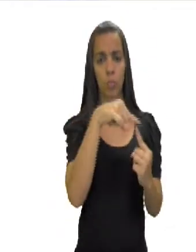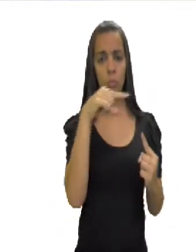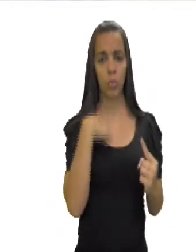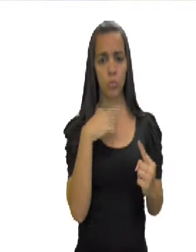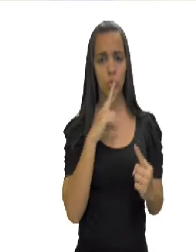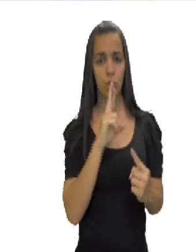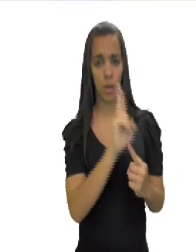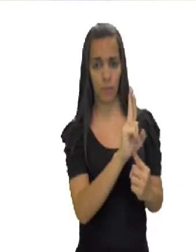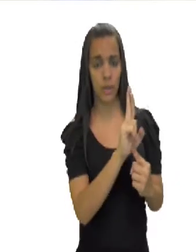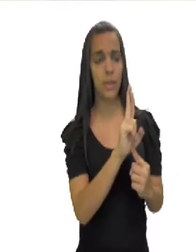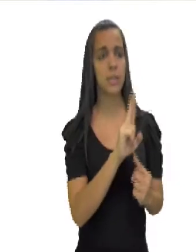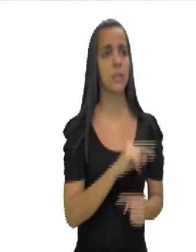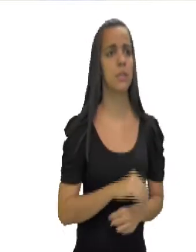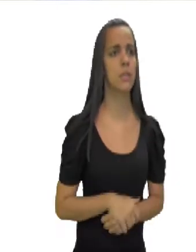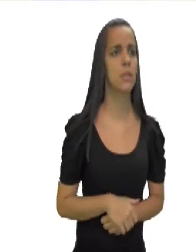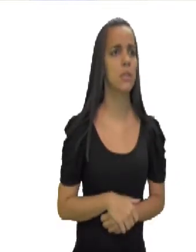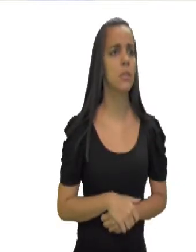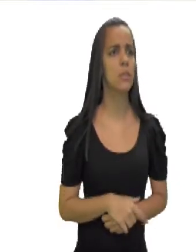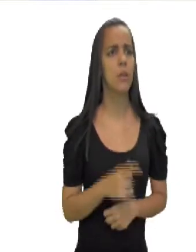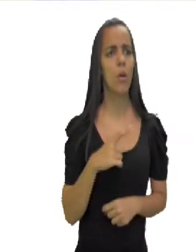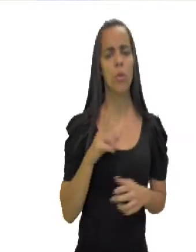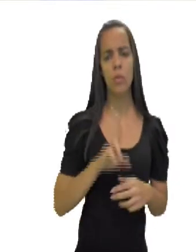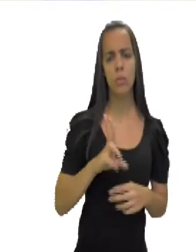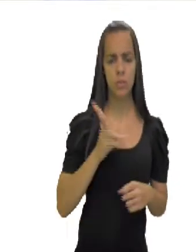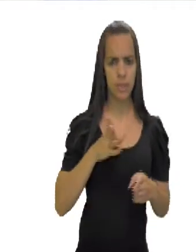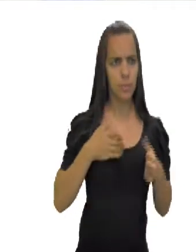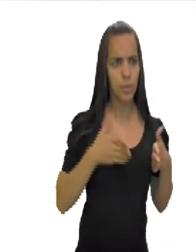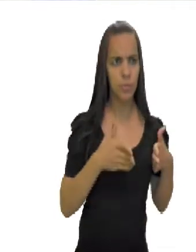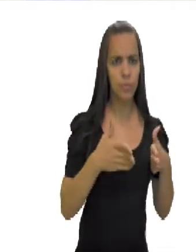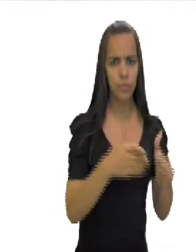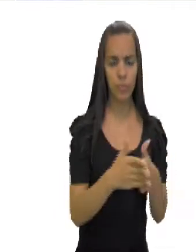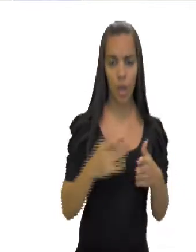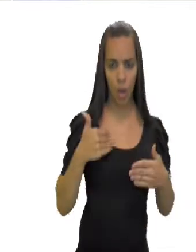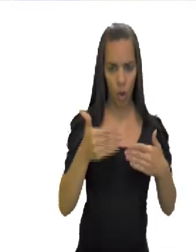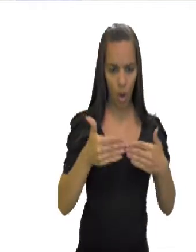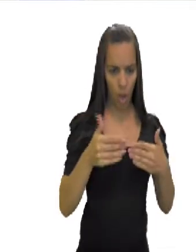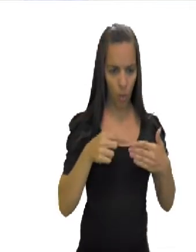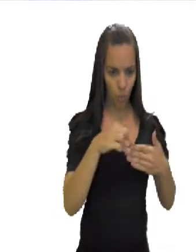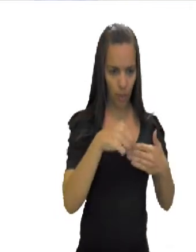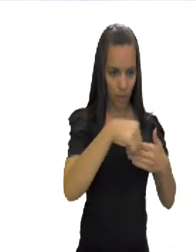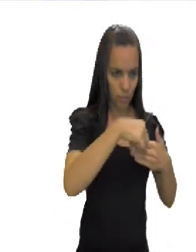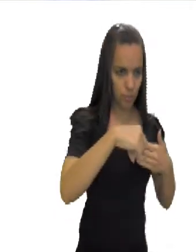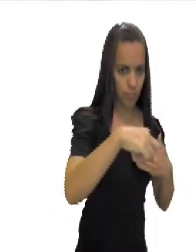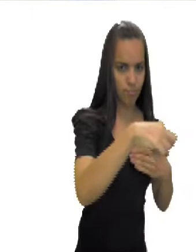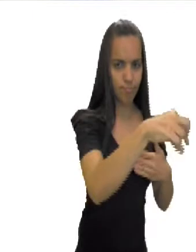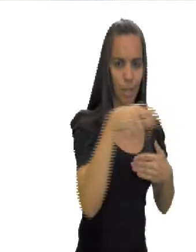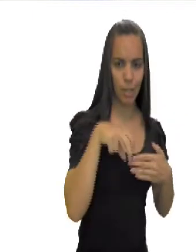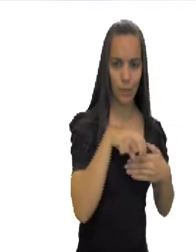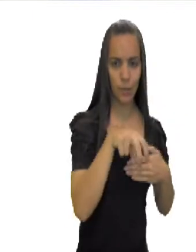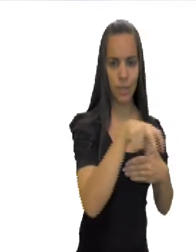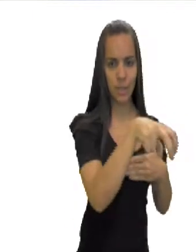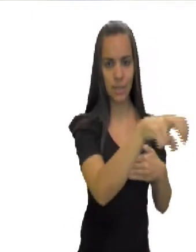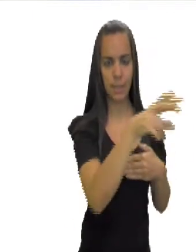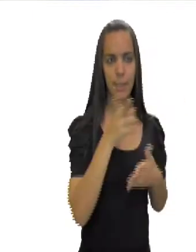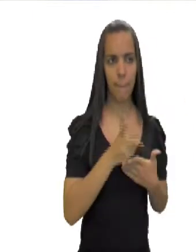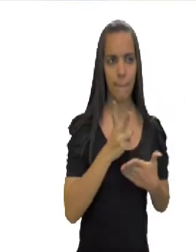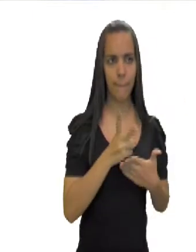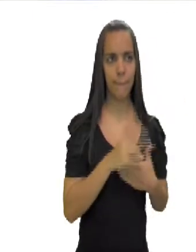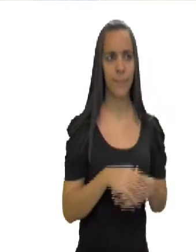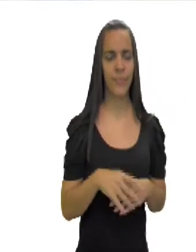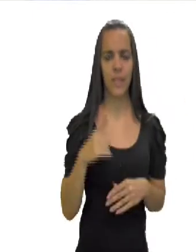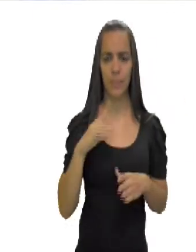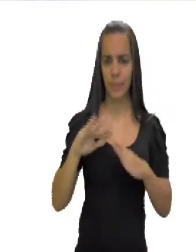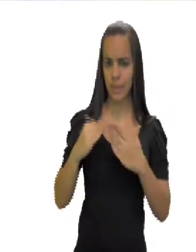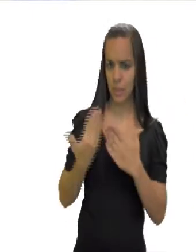na escola. Isso chama percurso. O percurso que você corre para chegar na escola e de